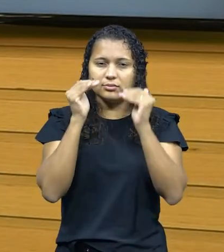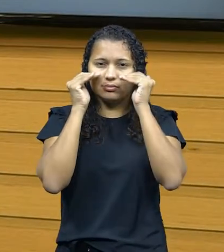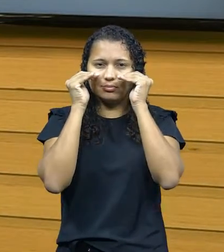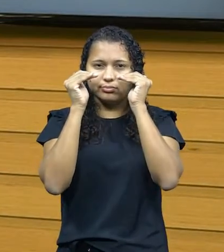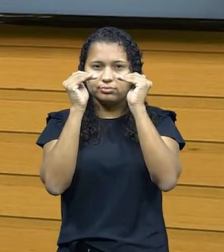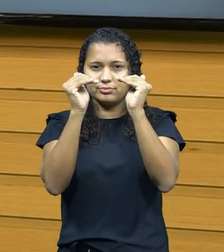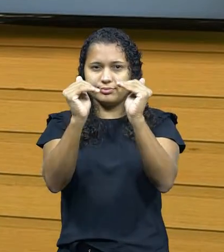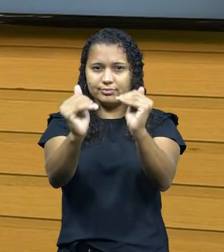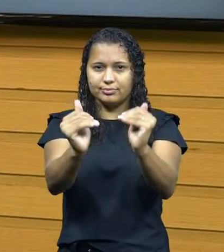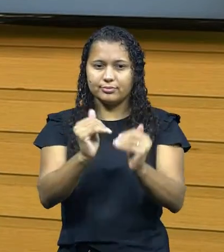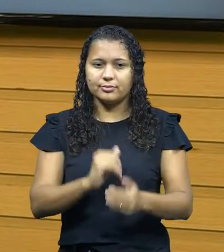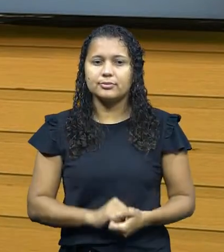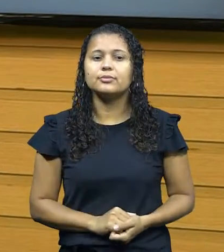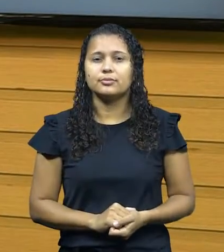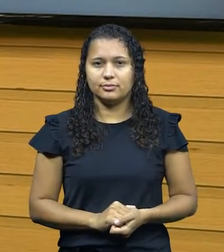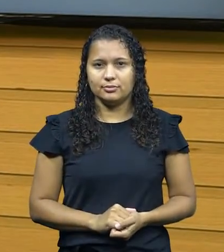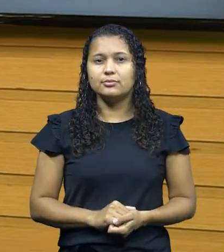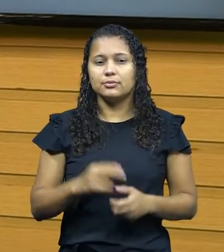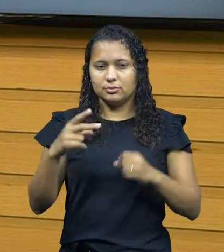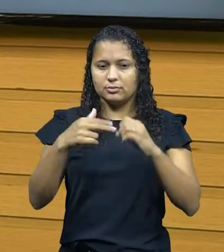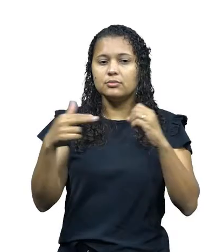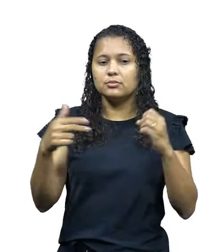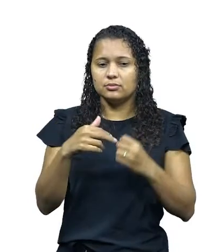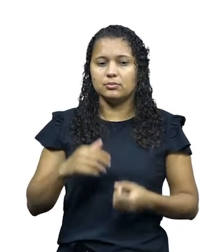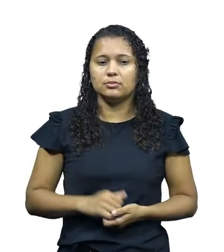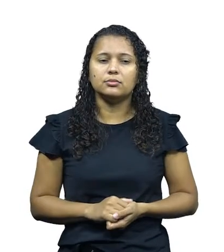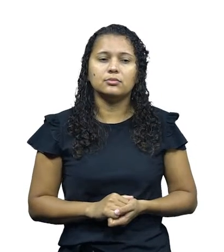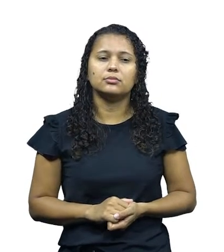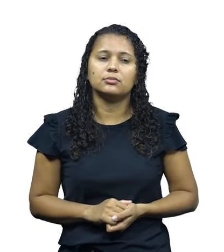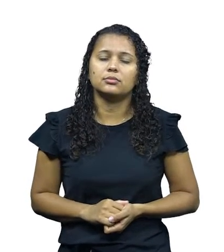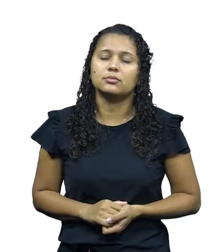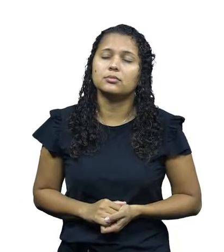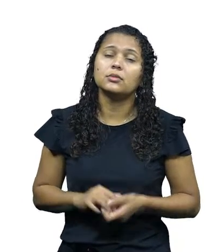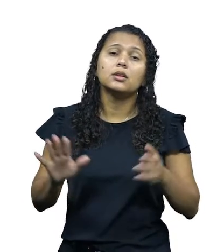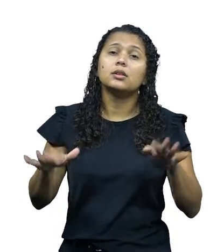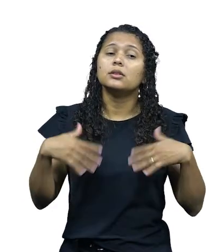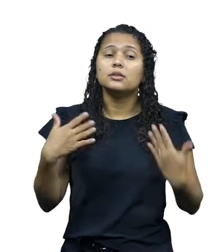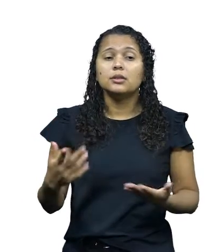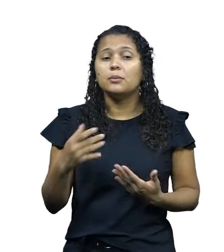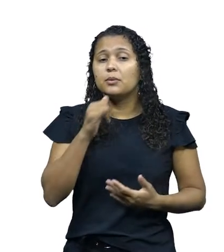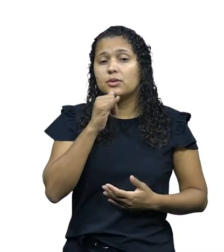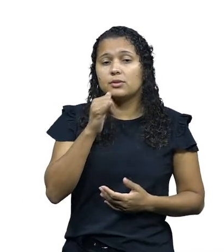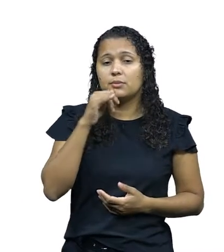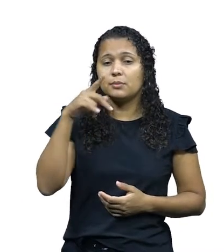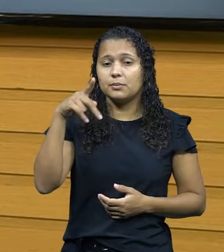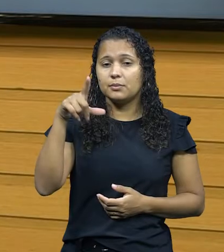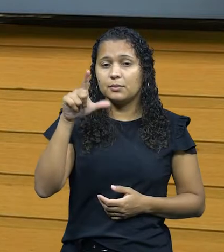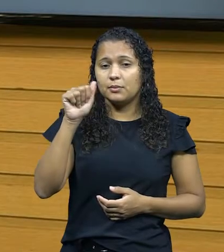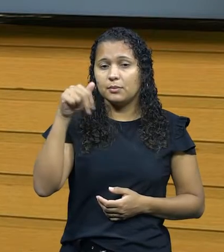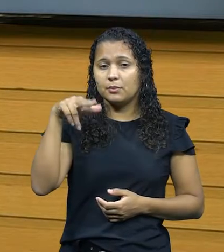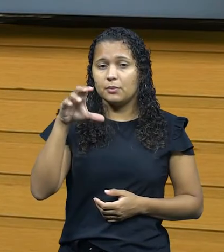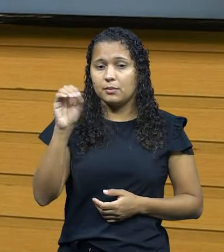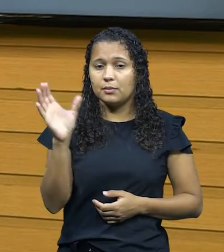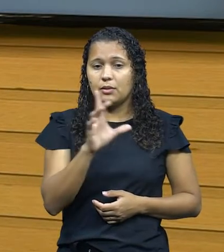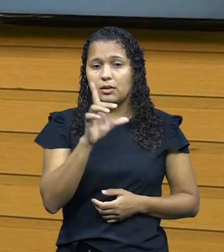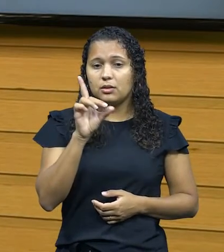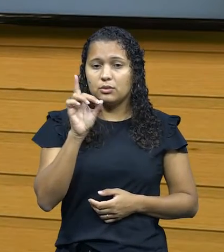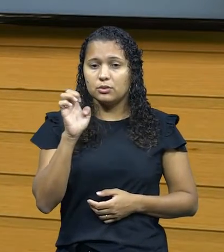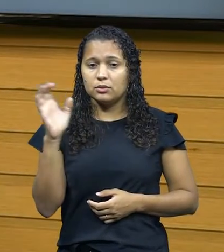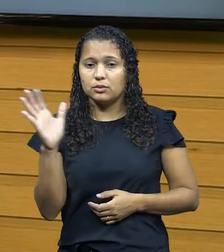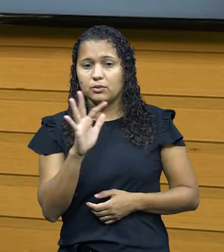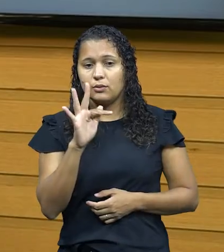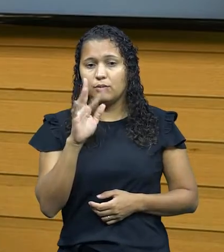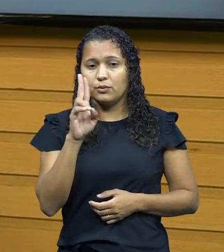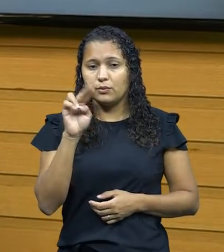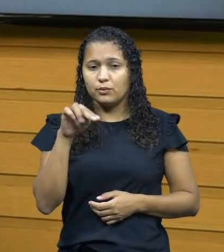visualiza em forma horizontal a imagem, o objeto. E quem é o plano de fundo? Se atentem muito a isso,